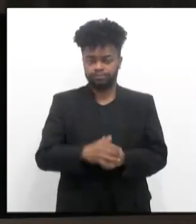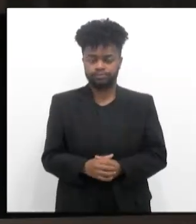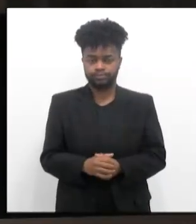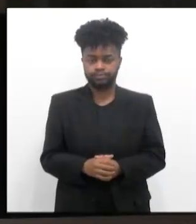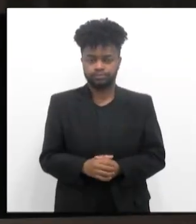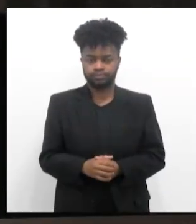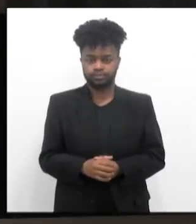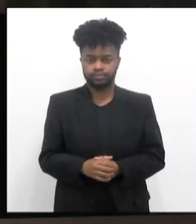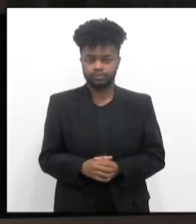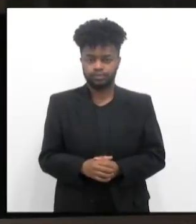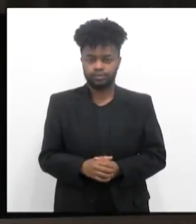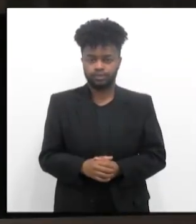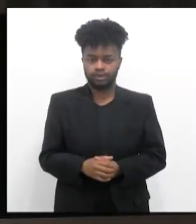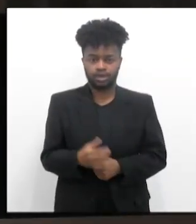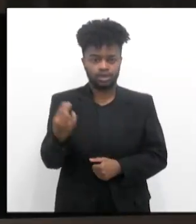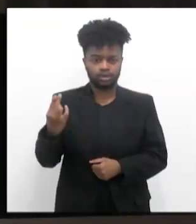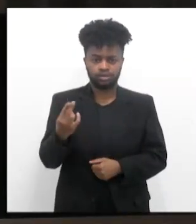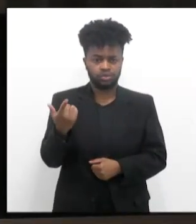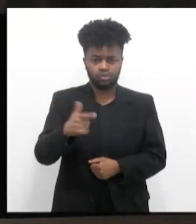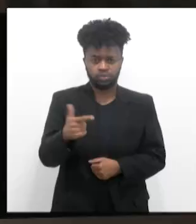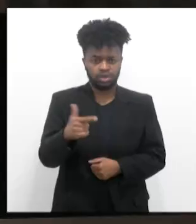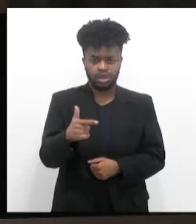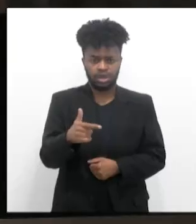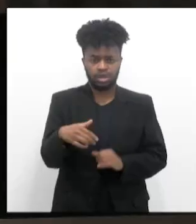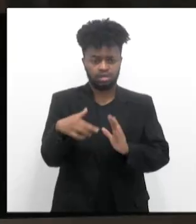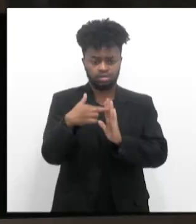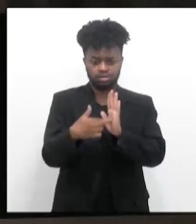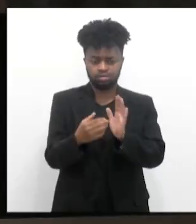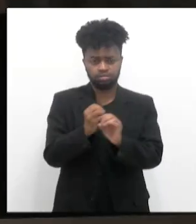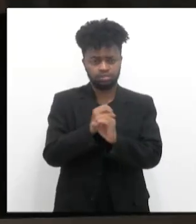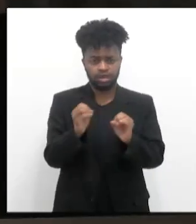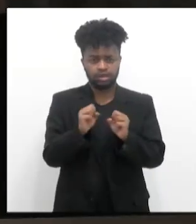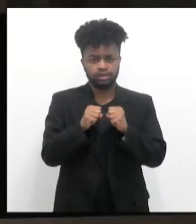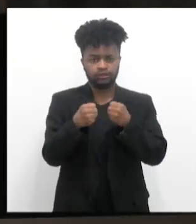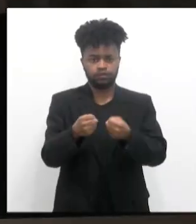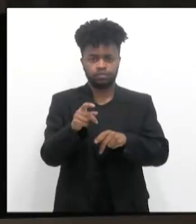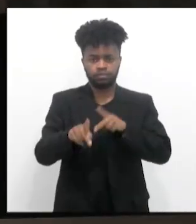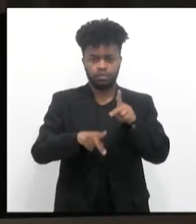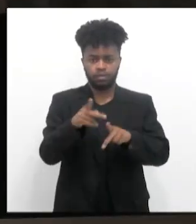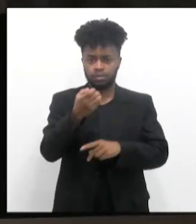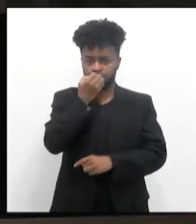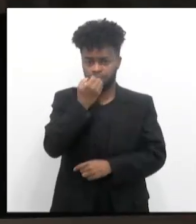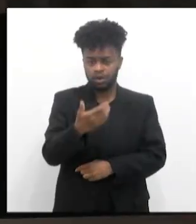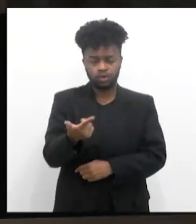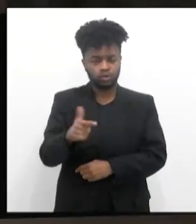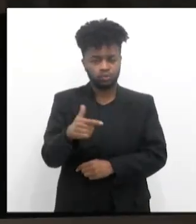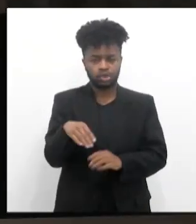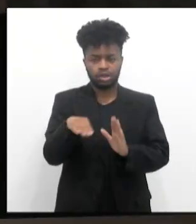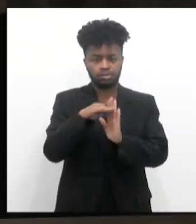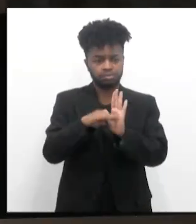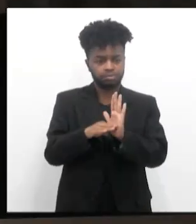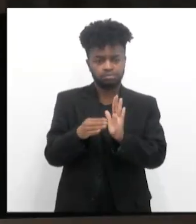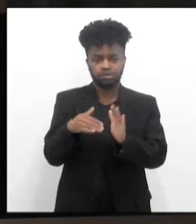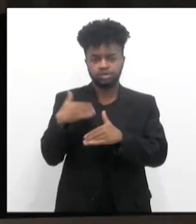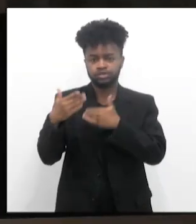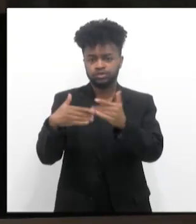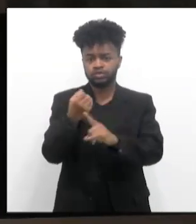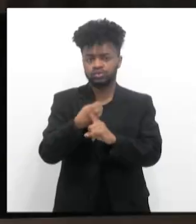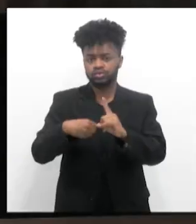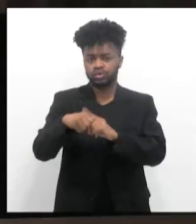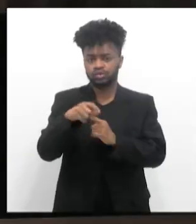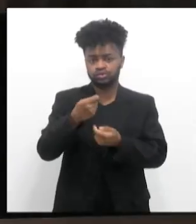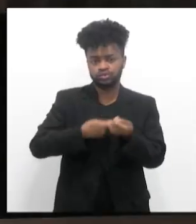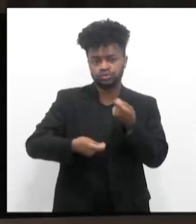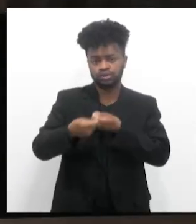Não tem como prerrogativa a defesa da população de bem, não tem como prerrogativa o desenvolvimento